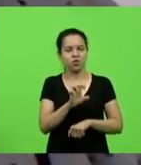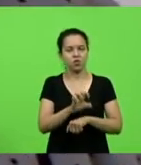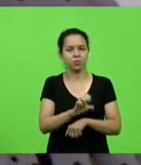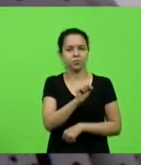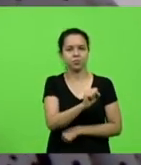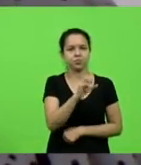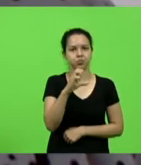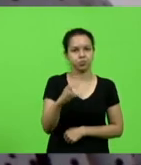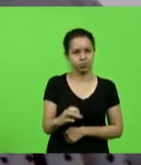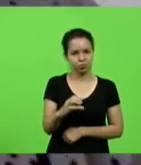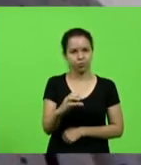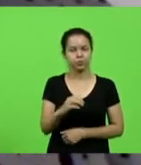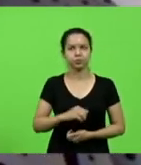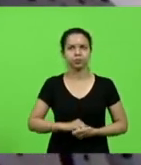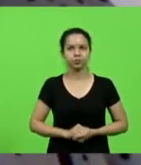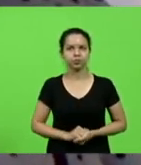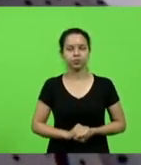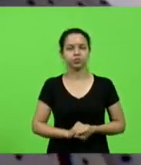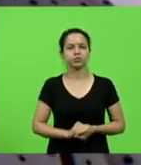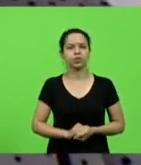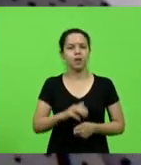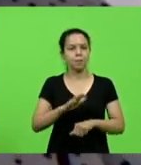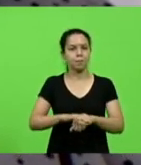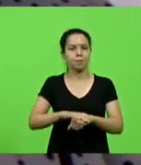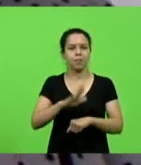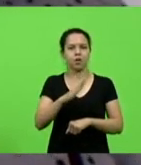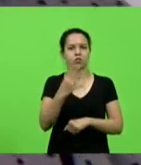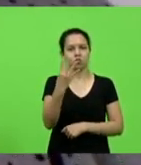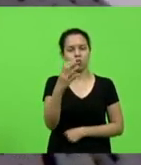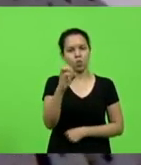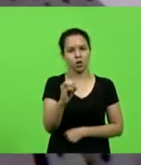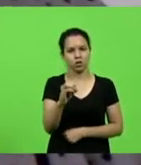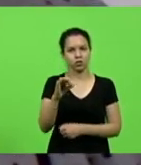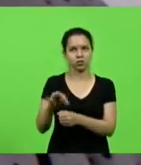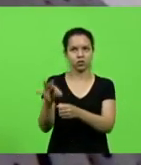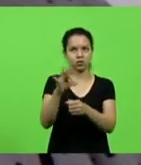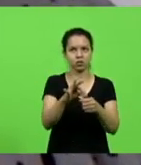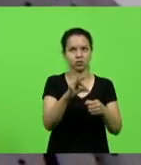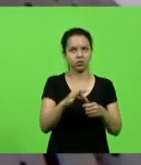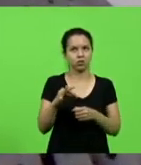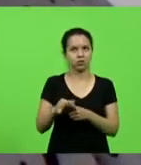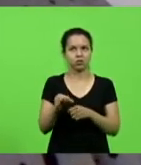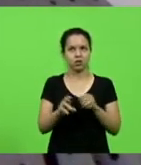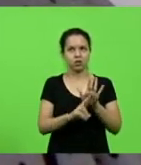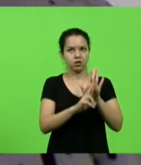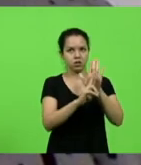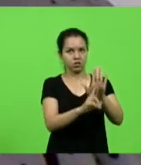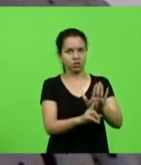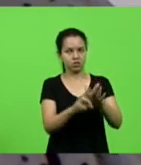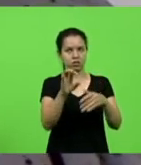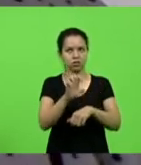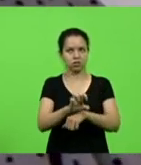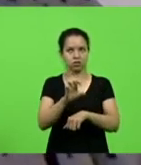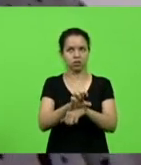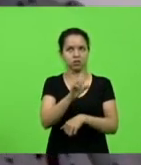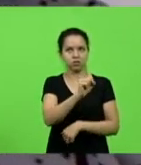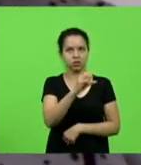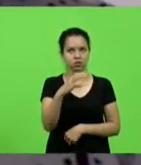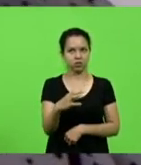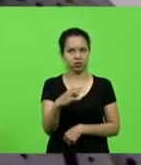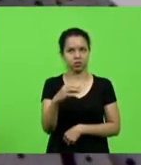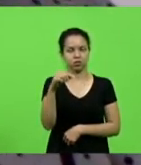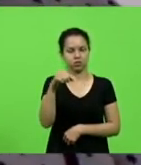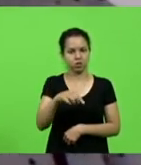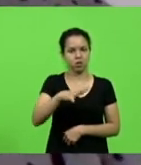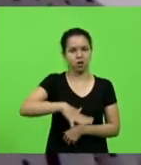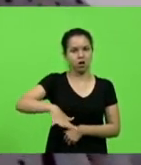ou seja, em nome de mais de 40 entidades que representam o Estado de Santa Catarina na